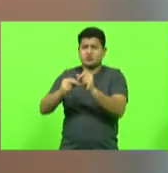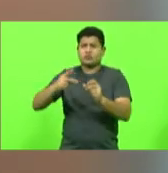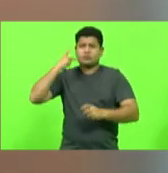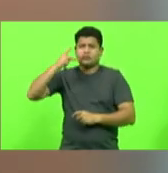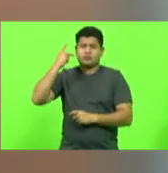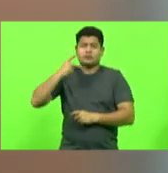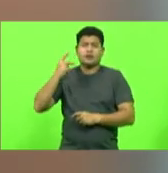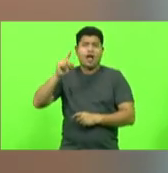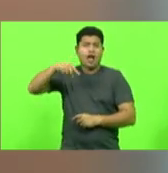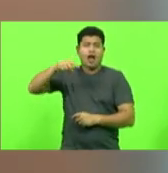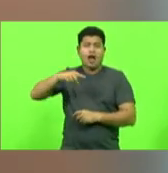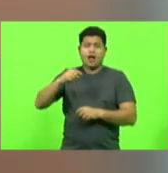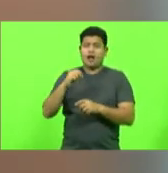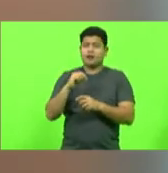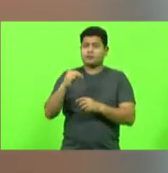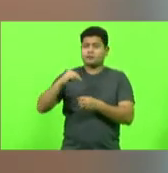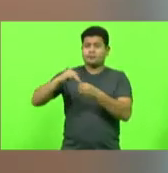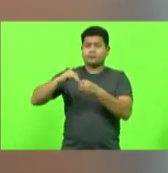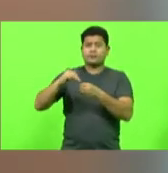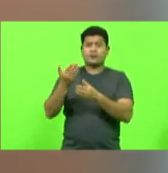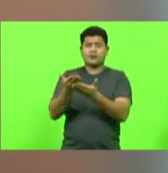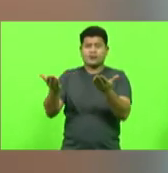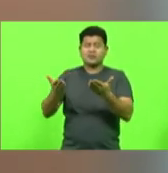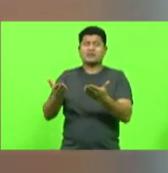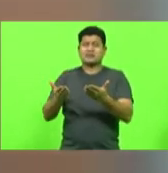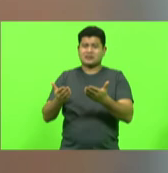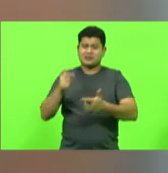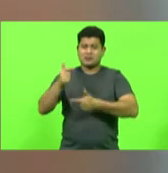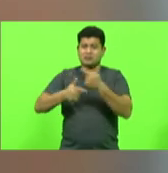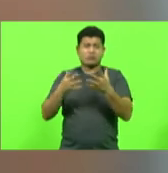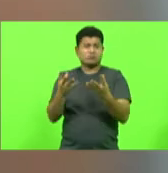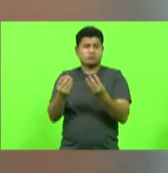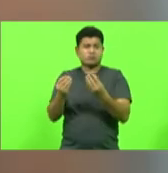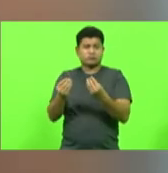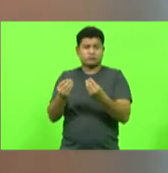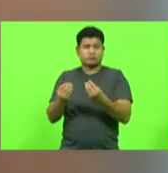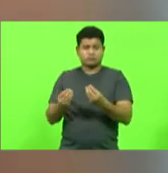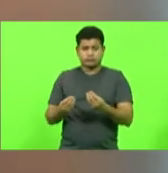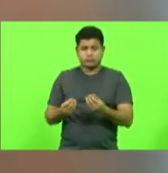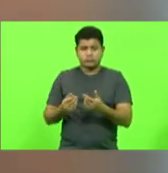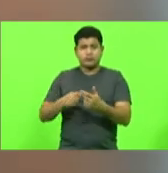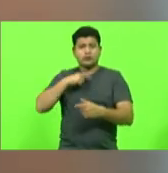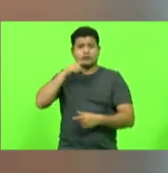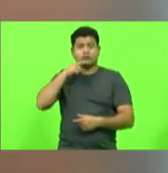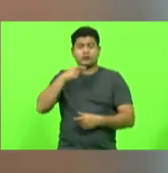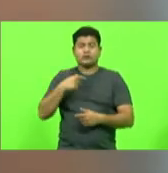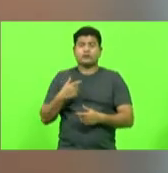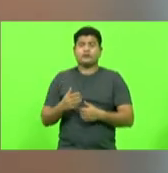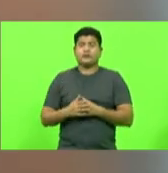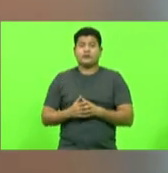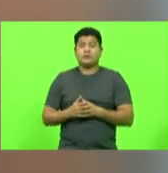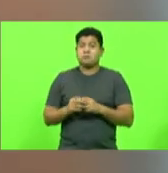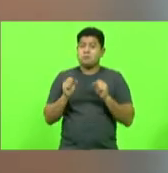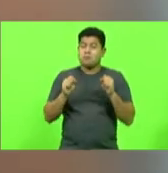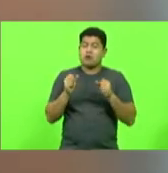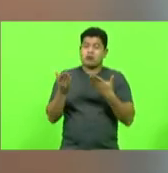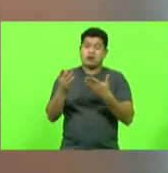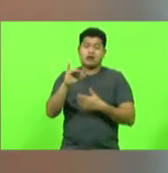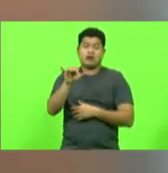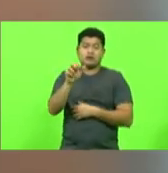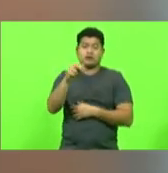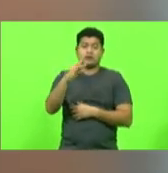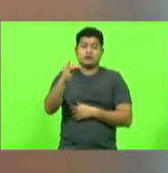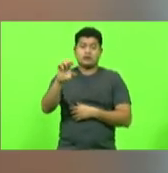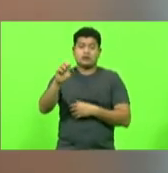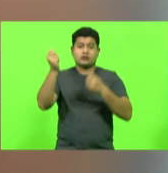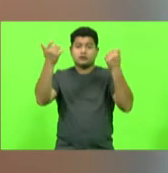são os municípios, e isso acaba sobrecarregando, então, a atuação dos municípios. Talvez depois a Janice até possa